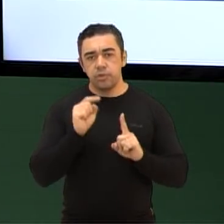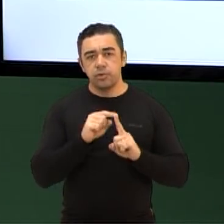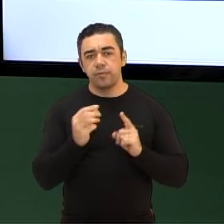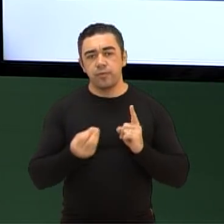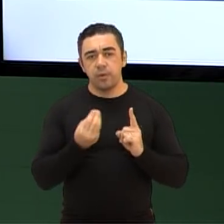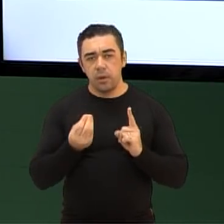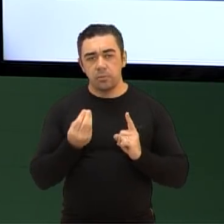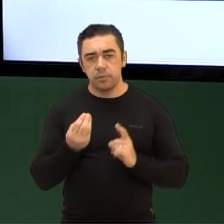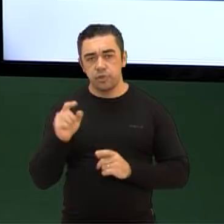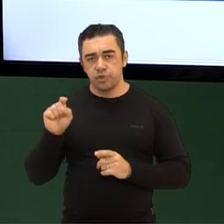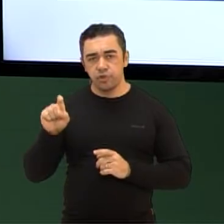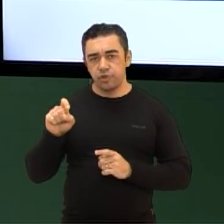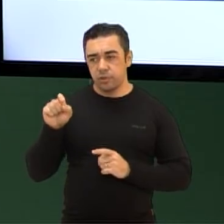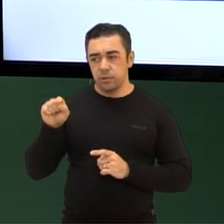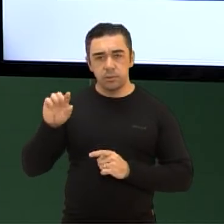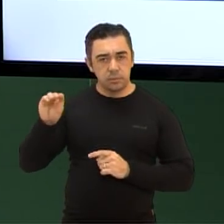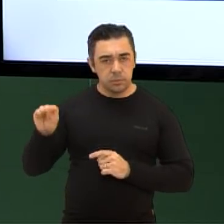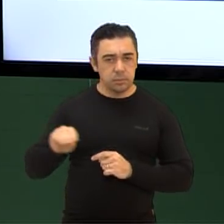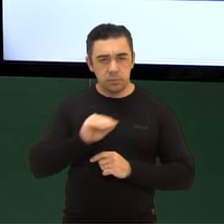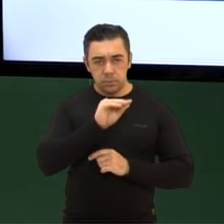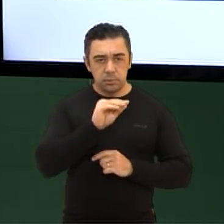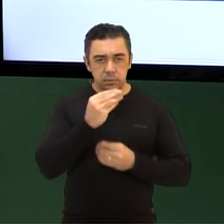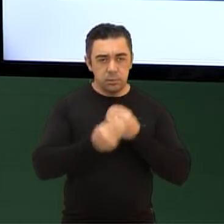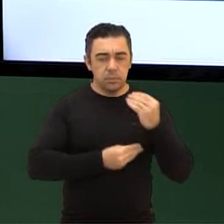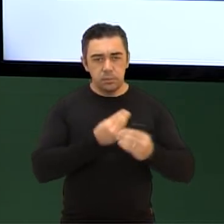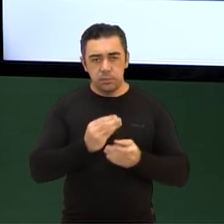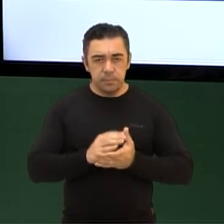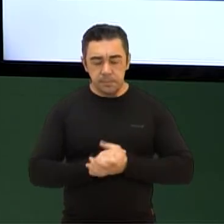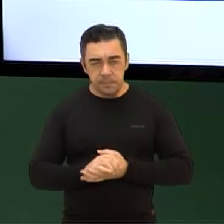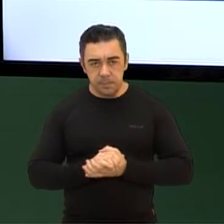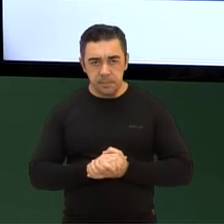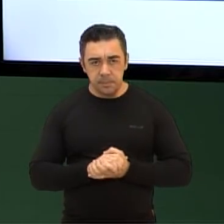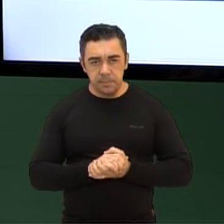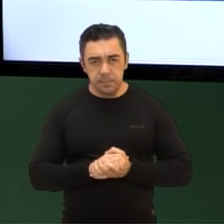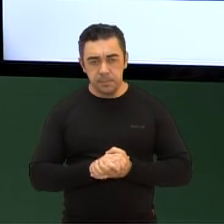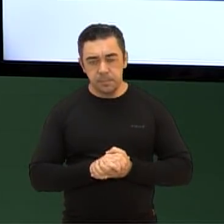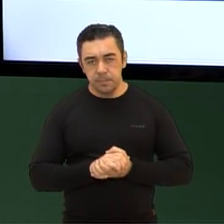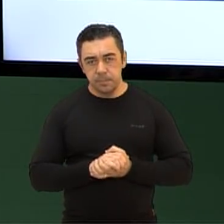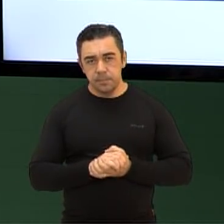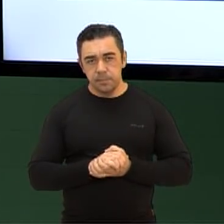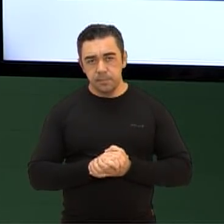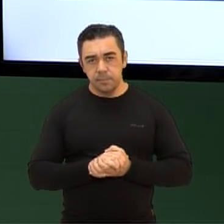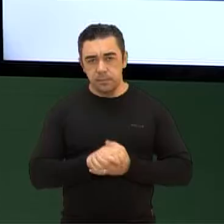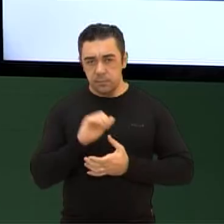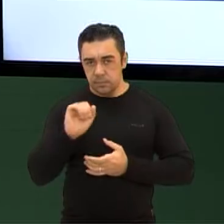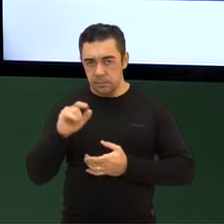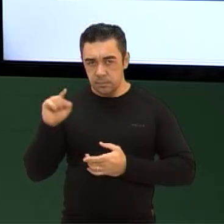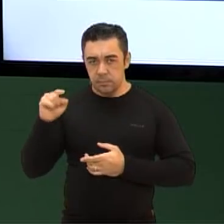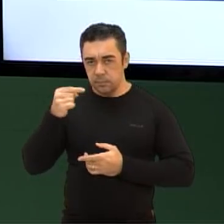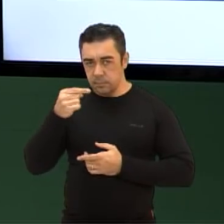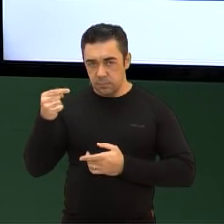objetivo? Eliminar este x daqui. Como que nós temos que fazer? Se eu